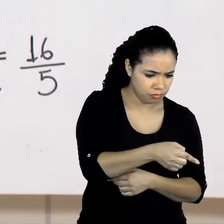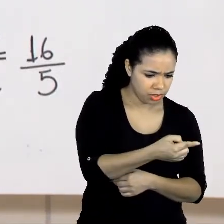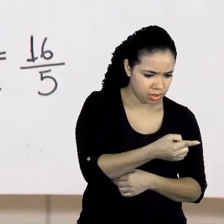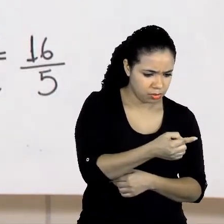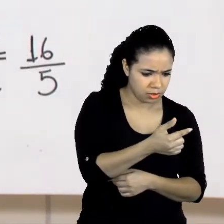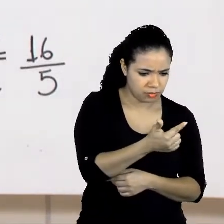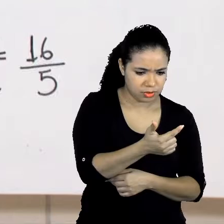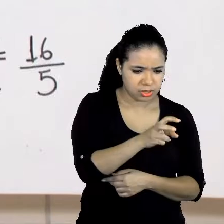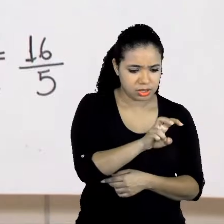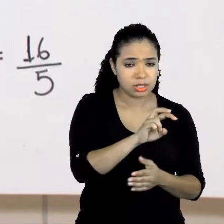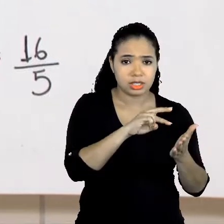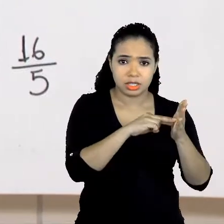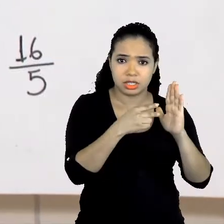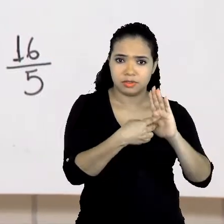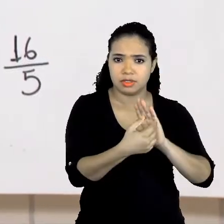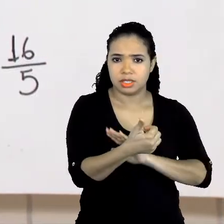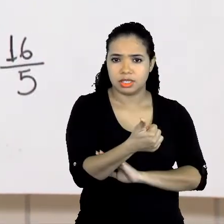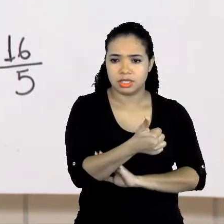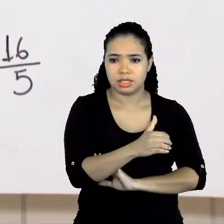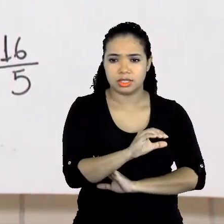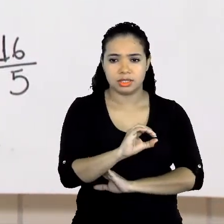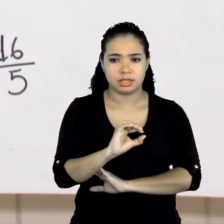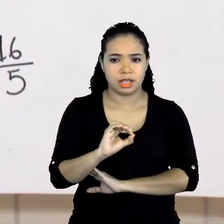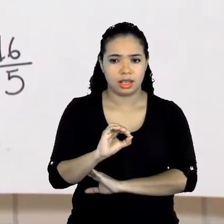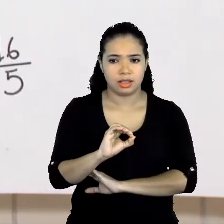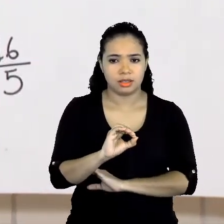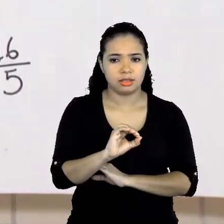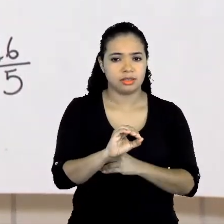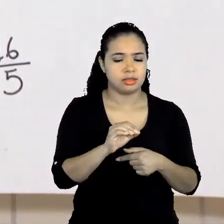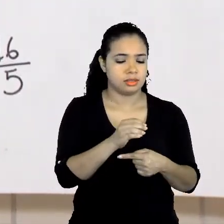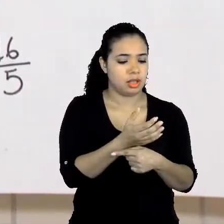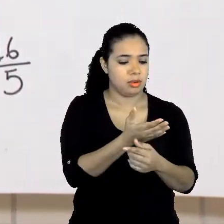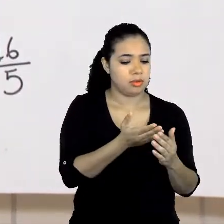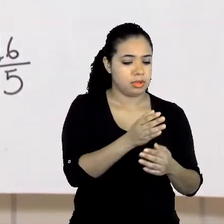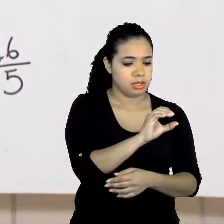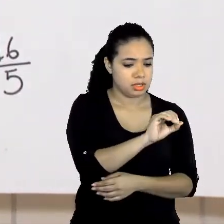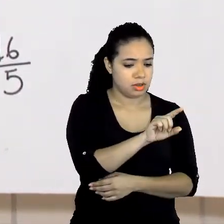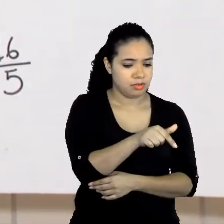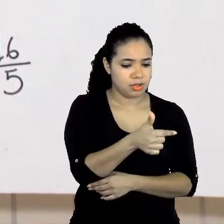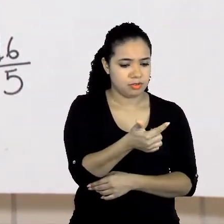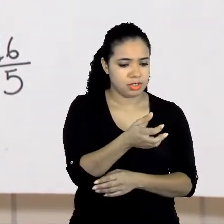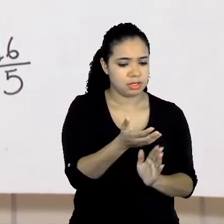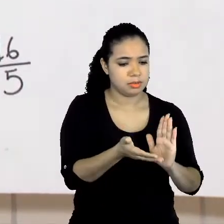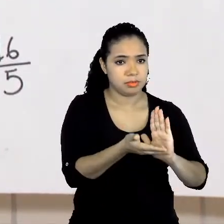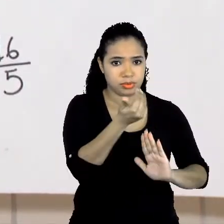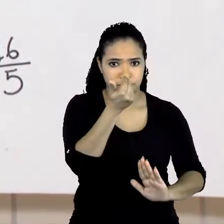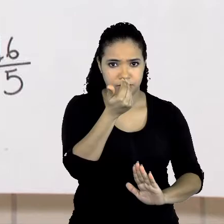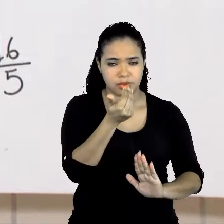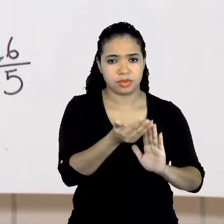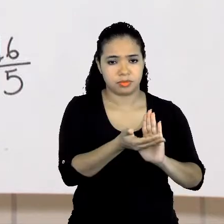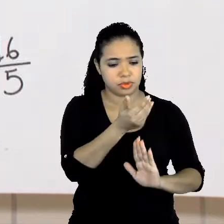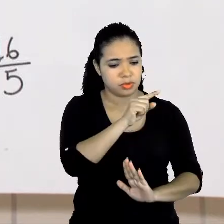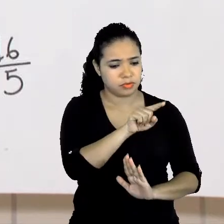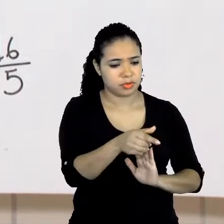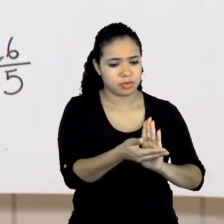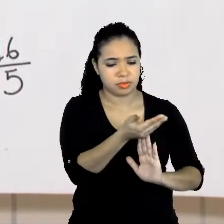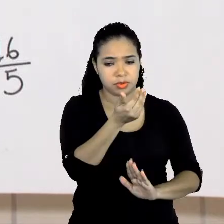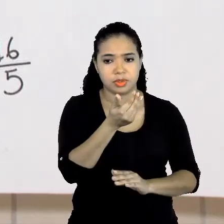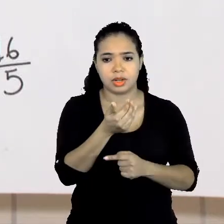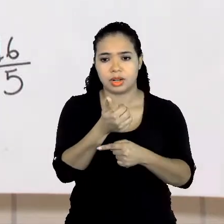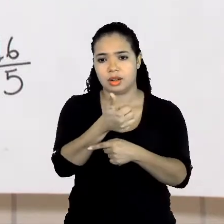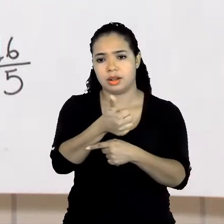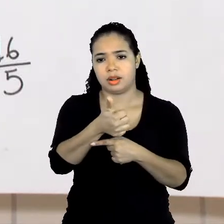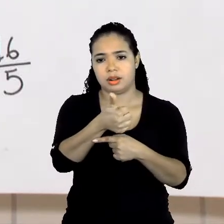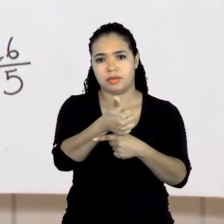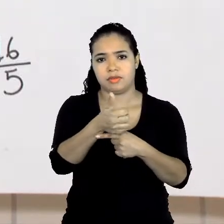100. Então, eu transformei 25 sobre 100, 25 centésimos. Nesse caso,